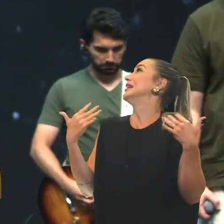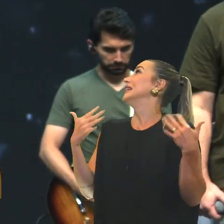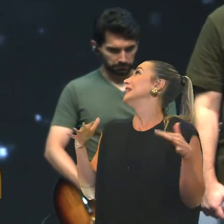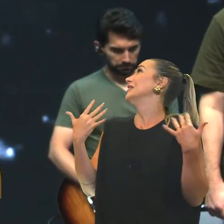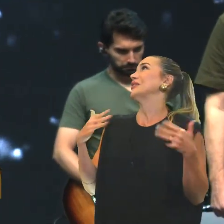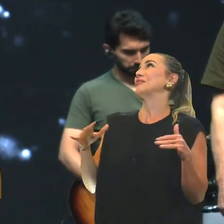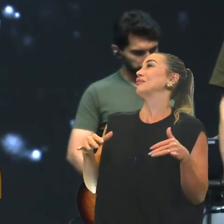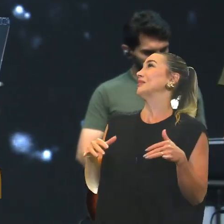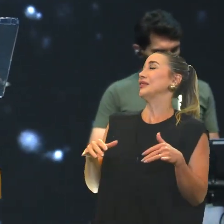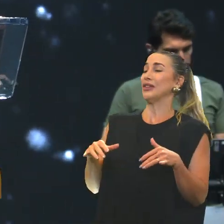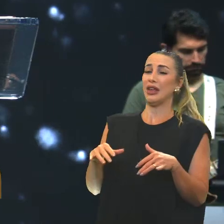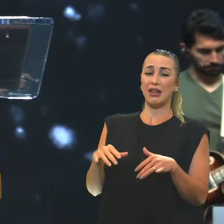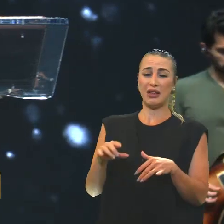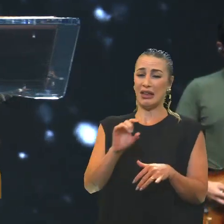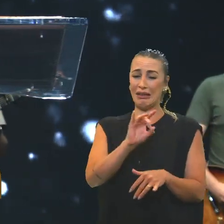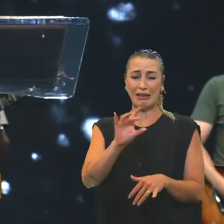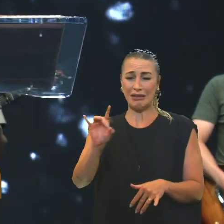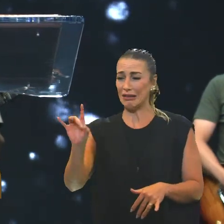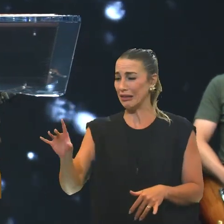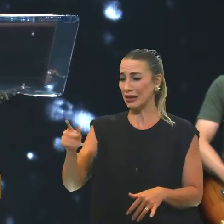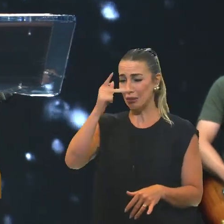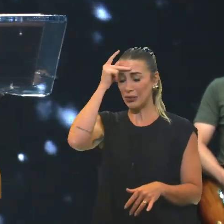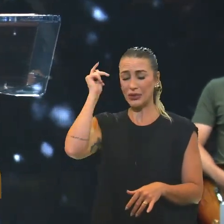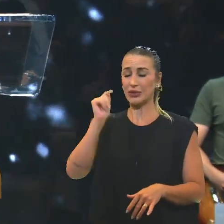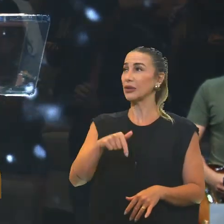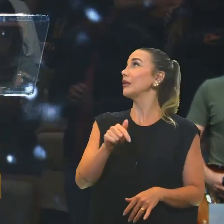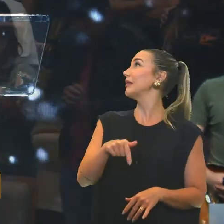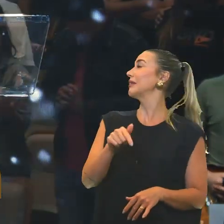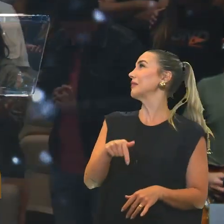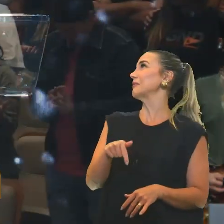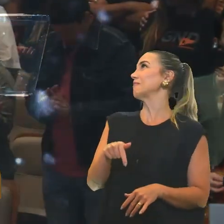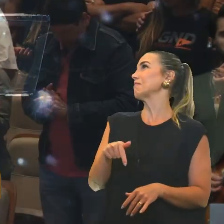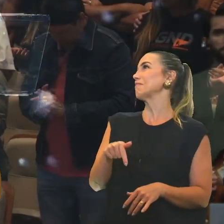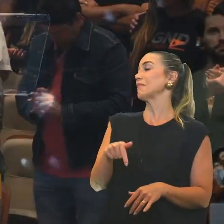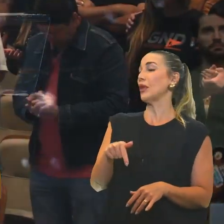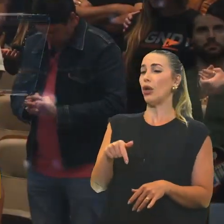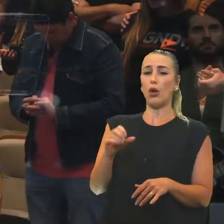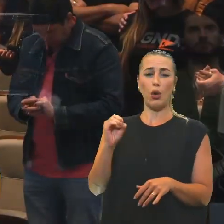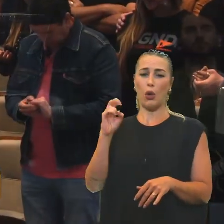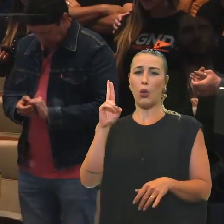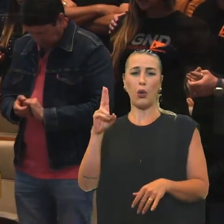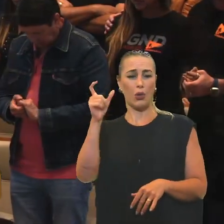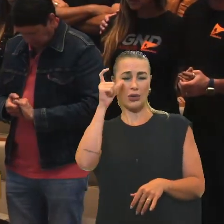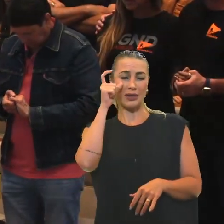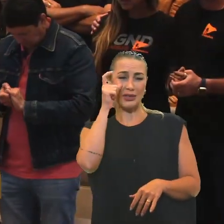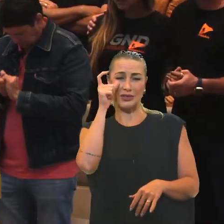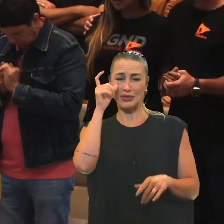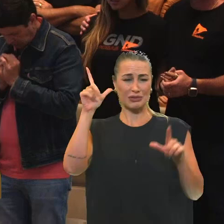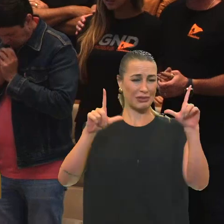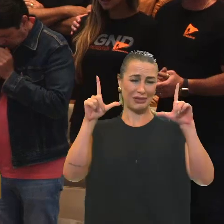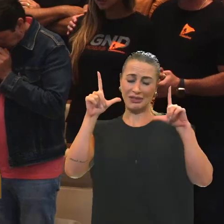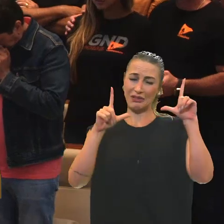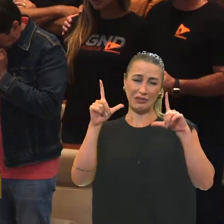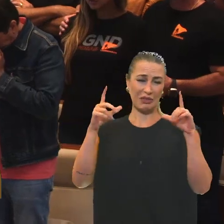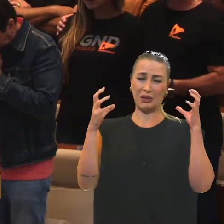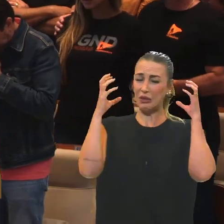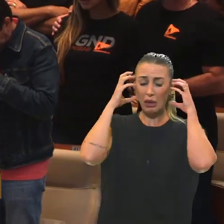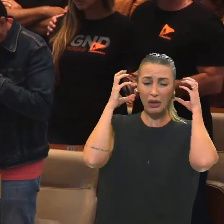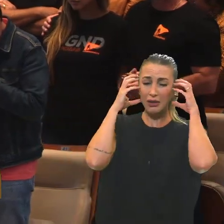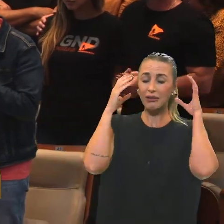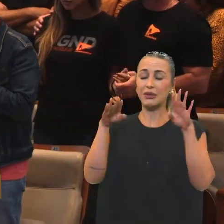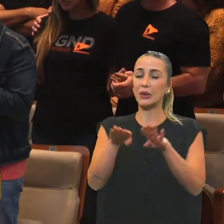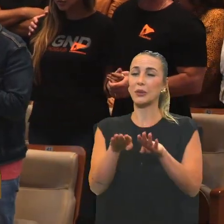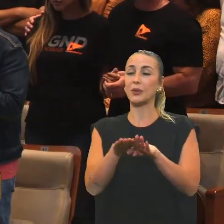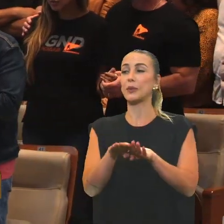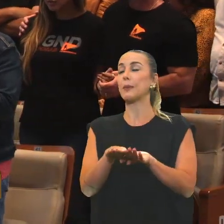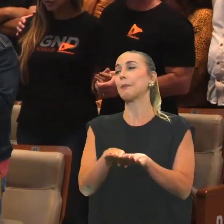filho, filha, pai e mãe que estão neste lugar, ou até que estão assistindo e acompanhando em outros lugares hoje. Deus, esses